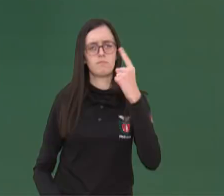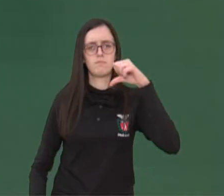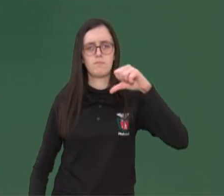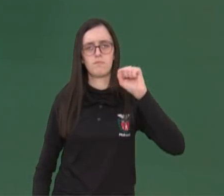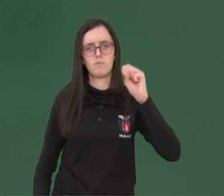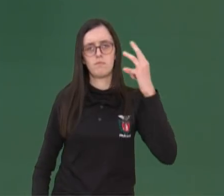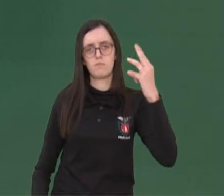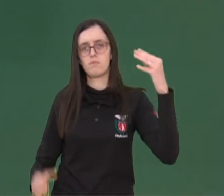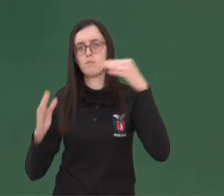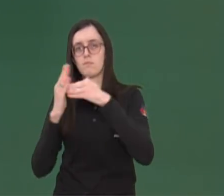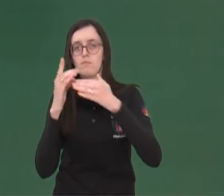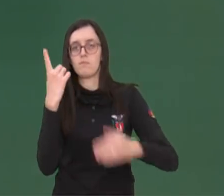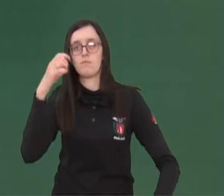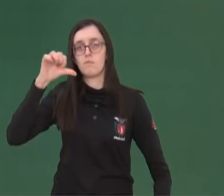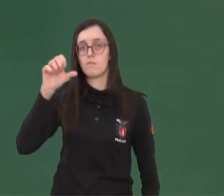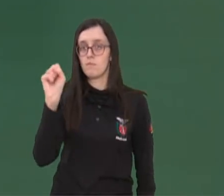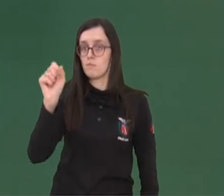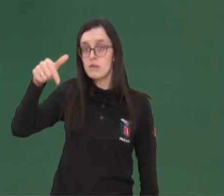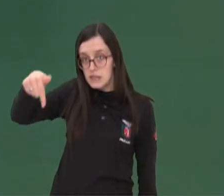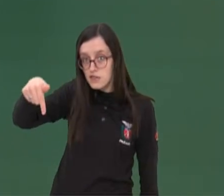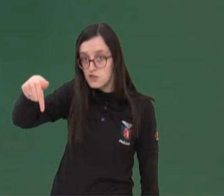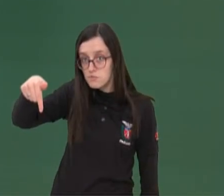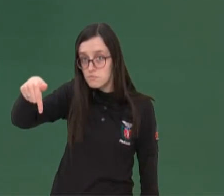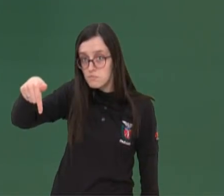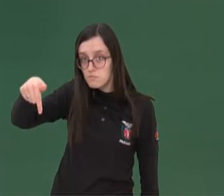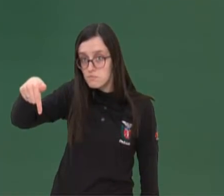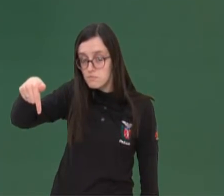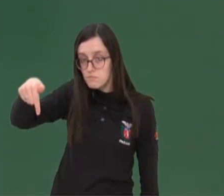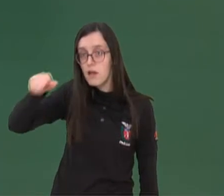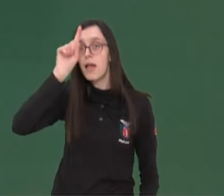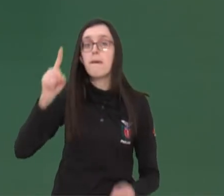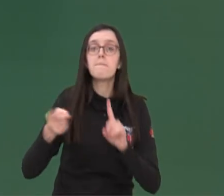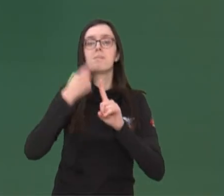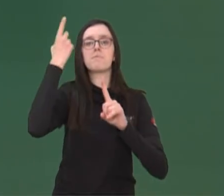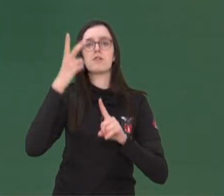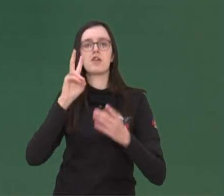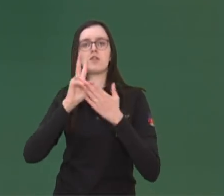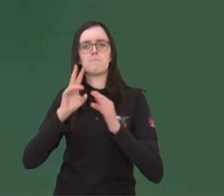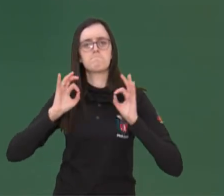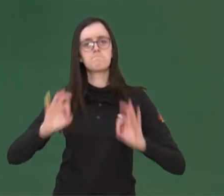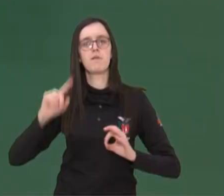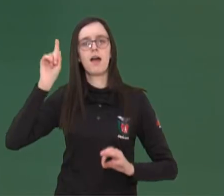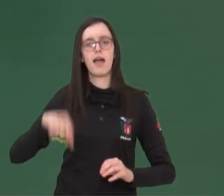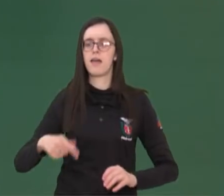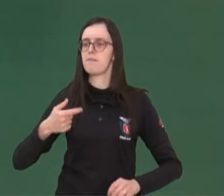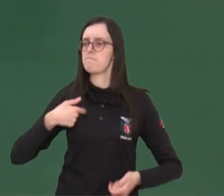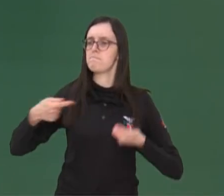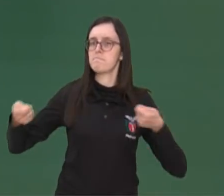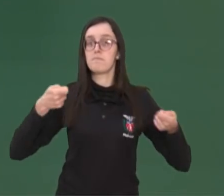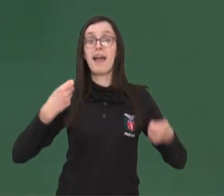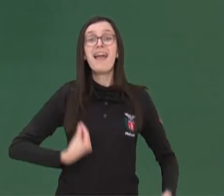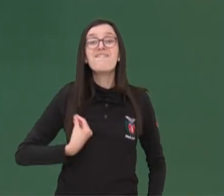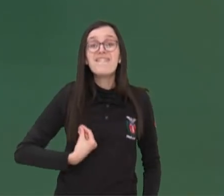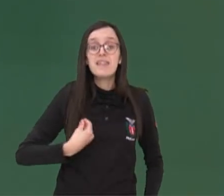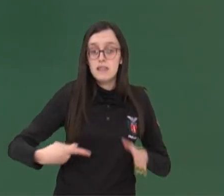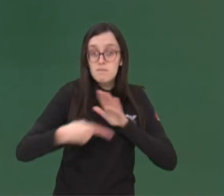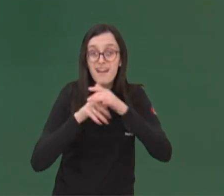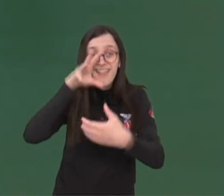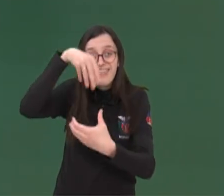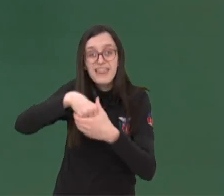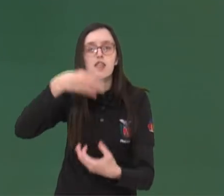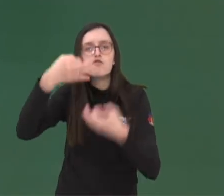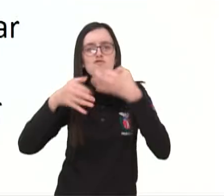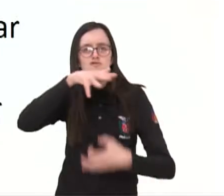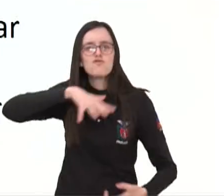e 1987. O primeiro indígena, então, a ter um mandato parlamentar no Brasil. Do seu